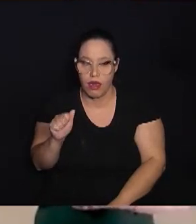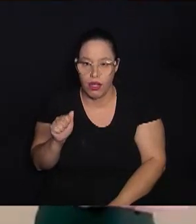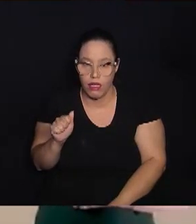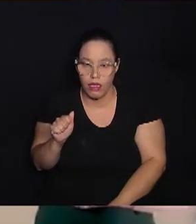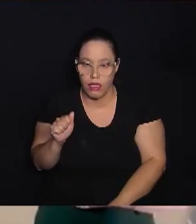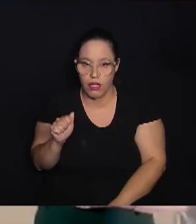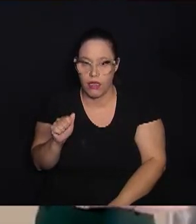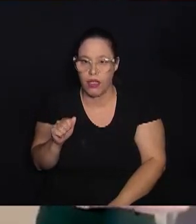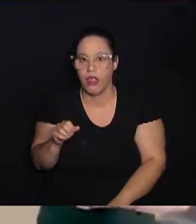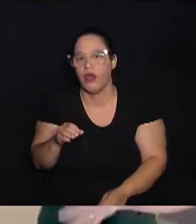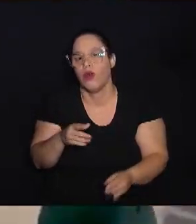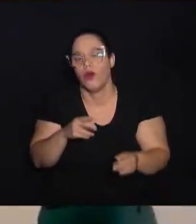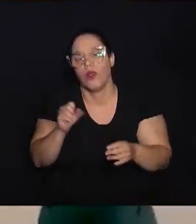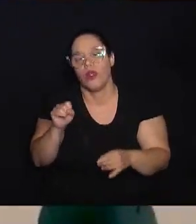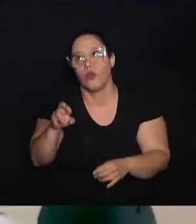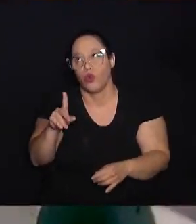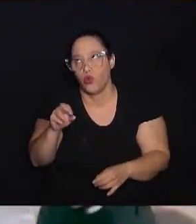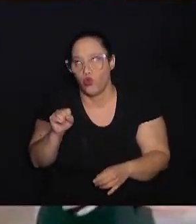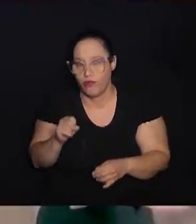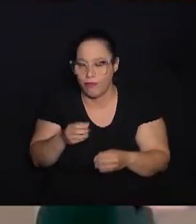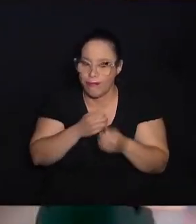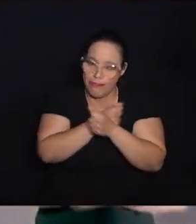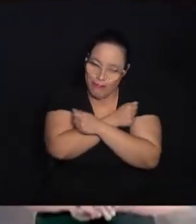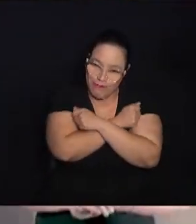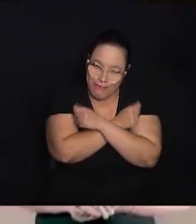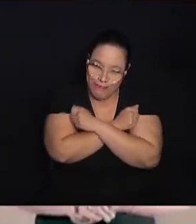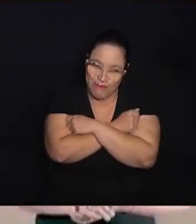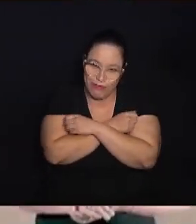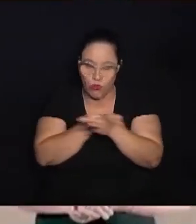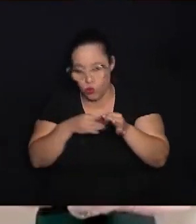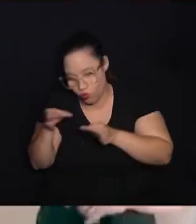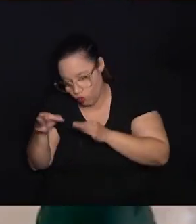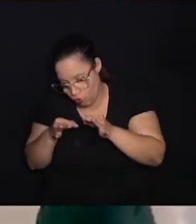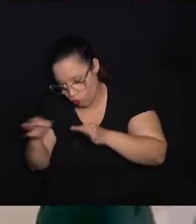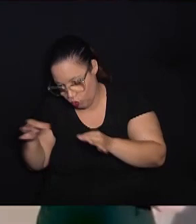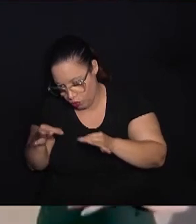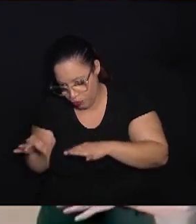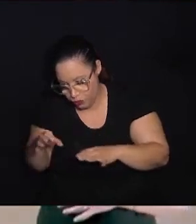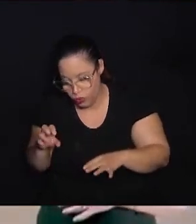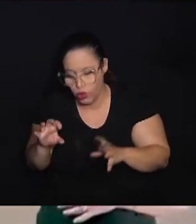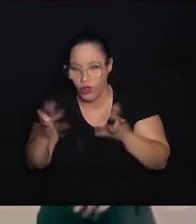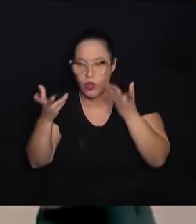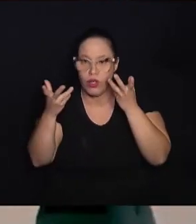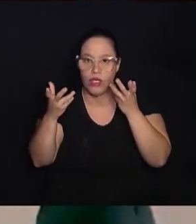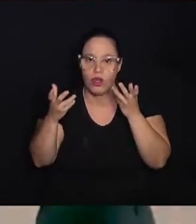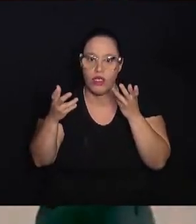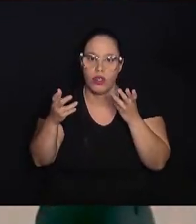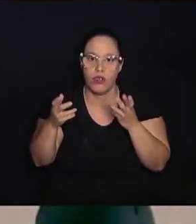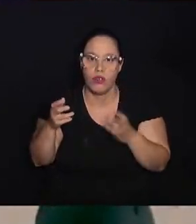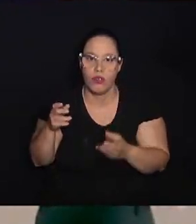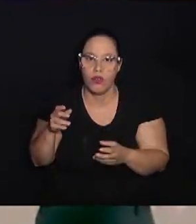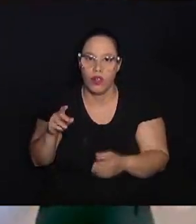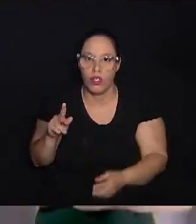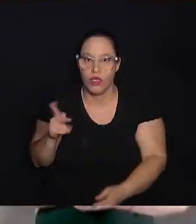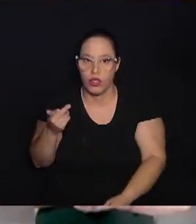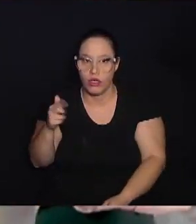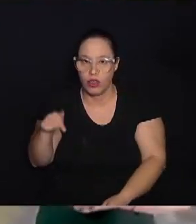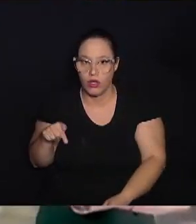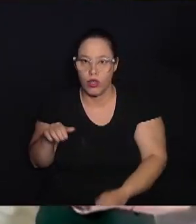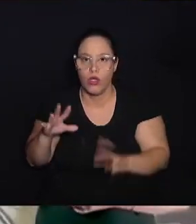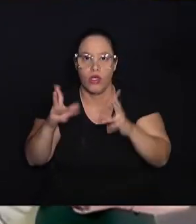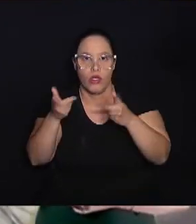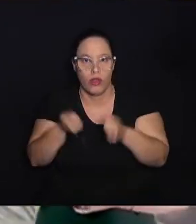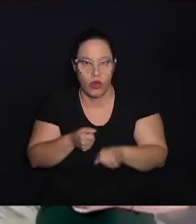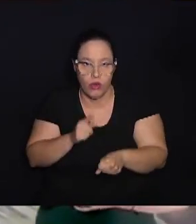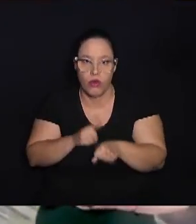Suzi que sempre organiza aí an a an os eventos de de de quadrinho na na na biblioteca da prefeitura sempre tem né todo ano tem evento